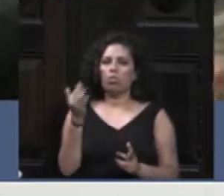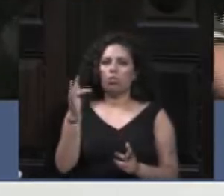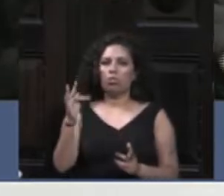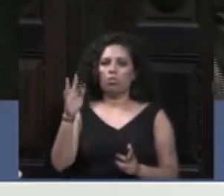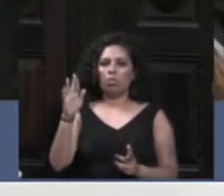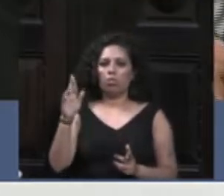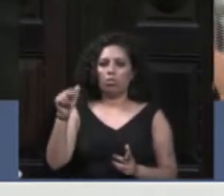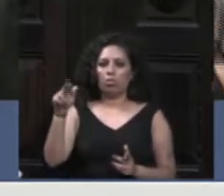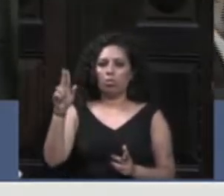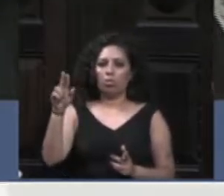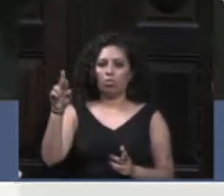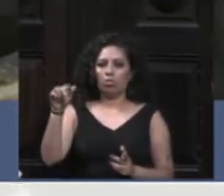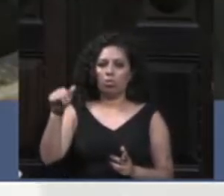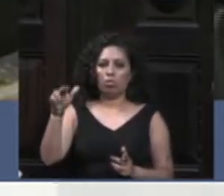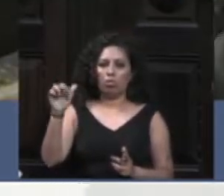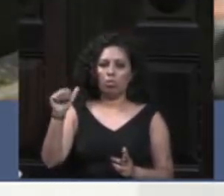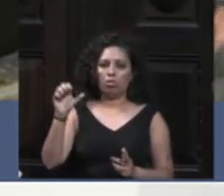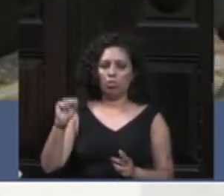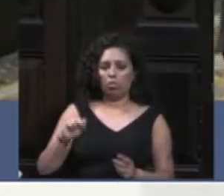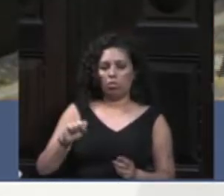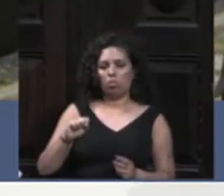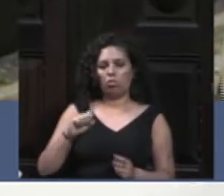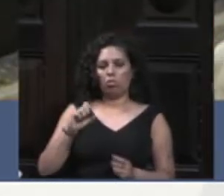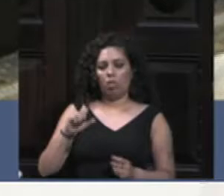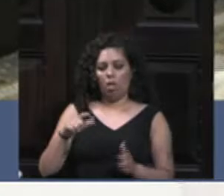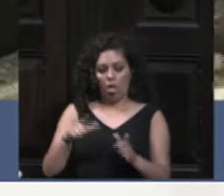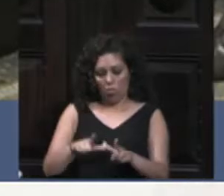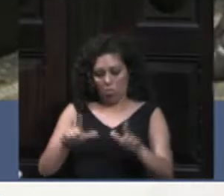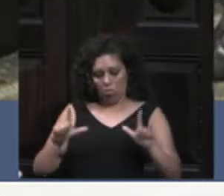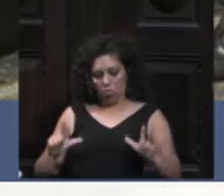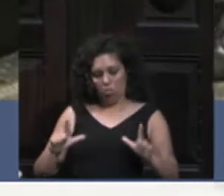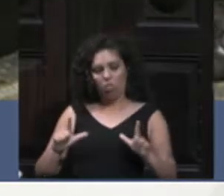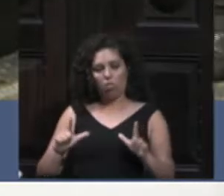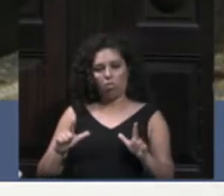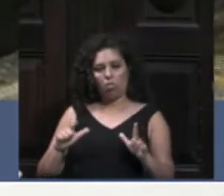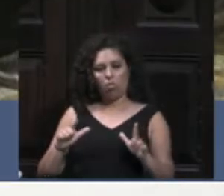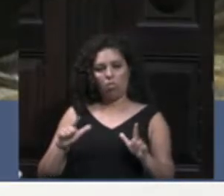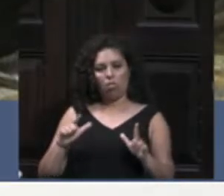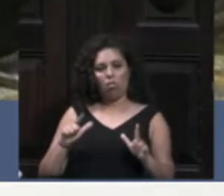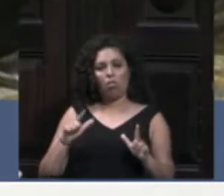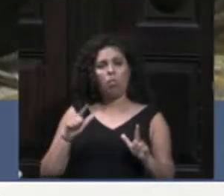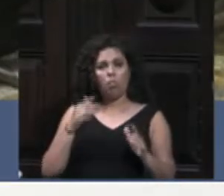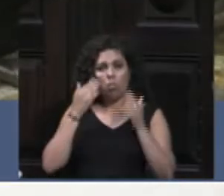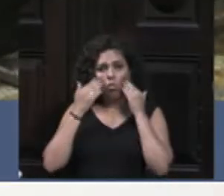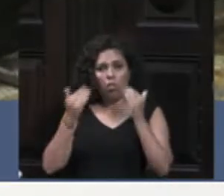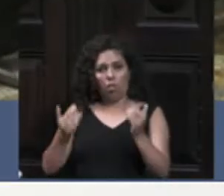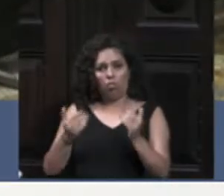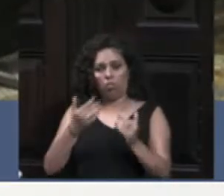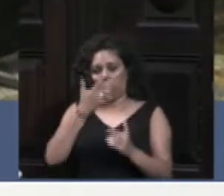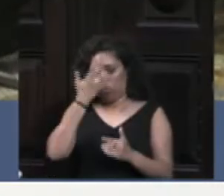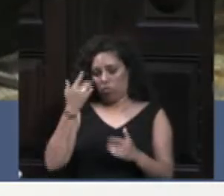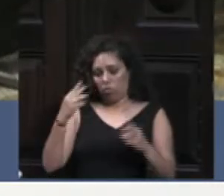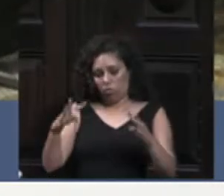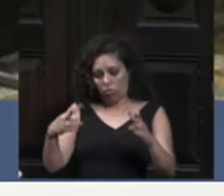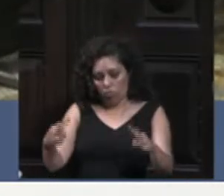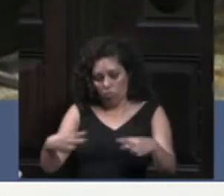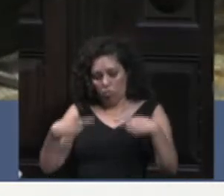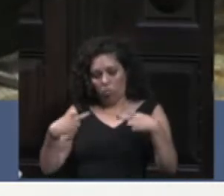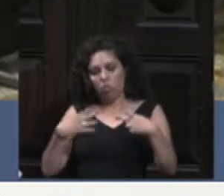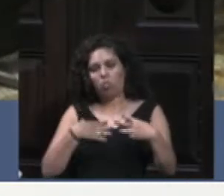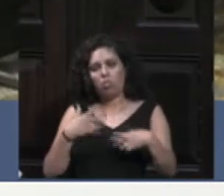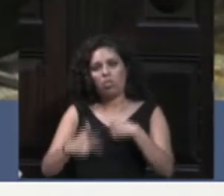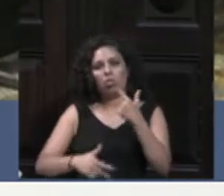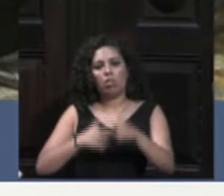a mim dirigida, significa, e quero crer, o reconhecimento pelos meus